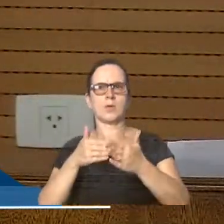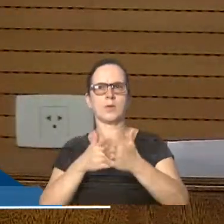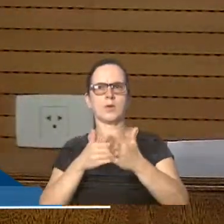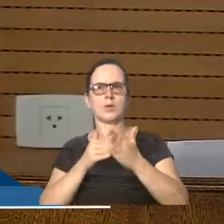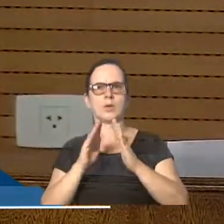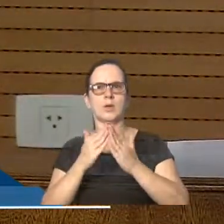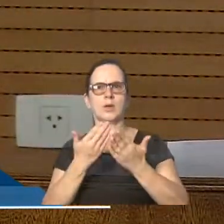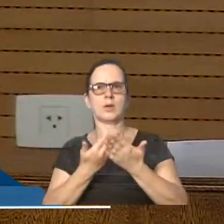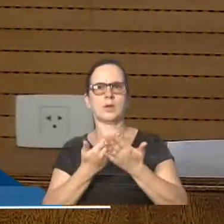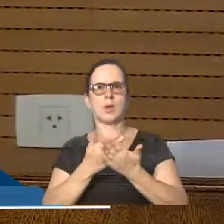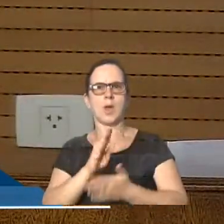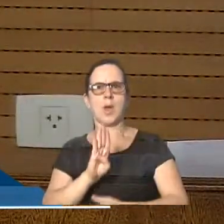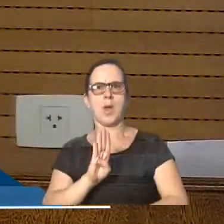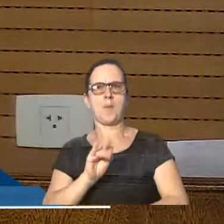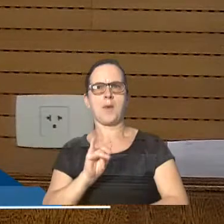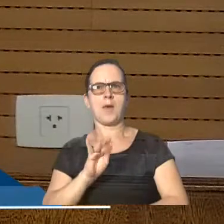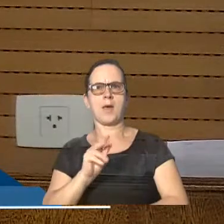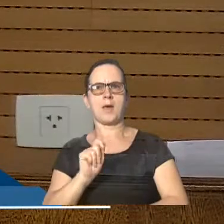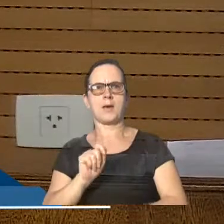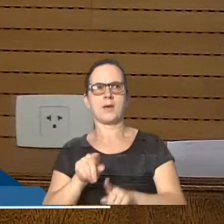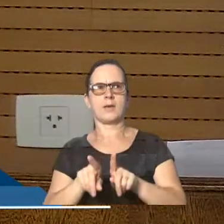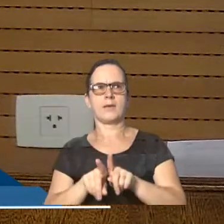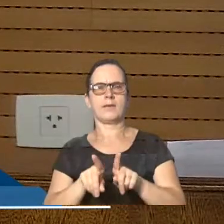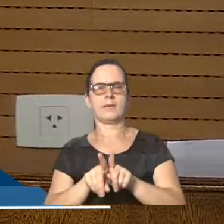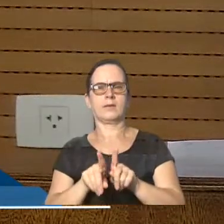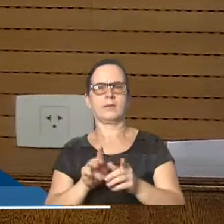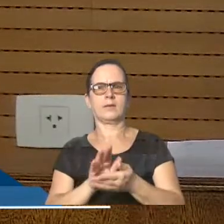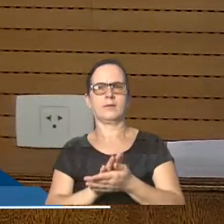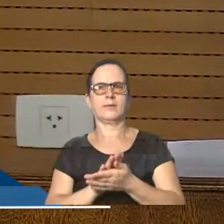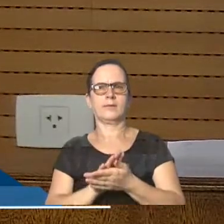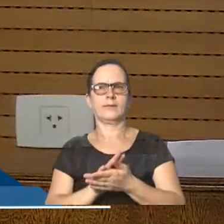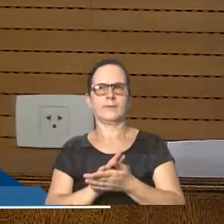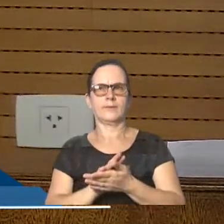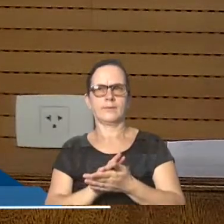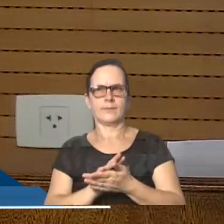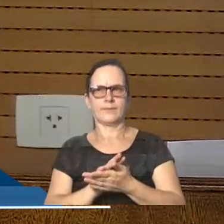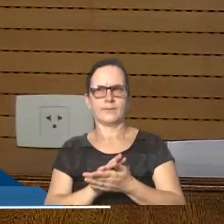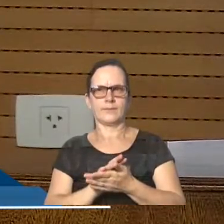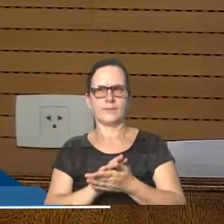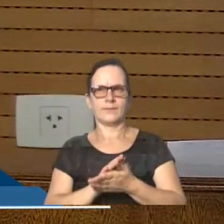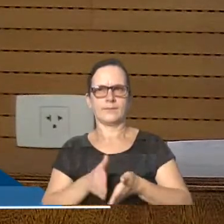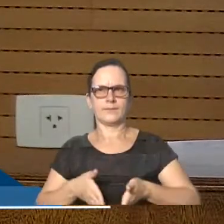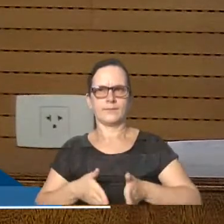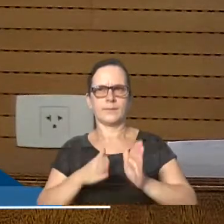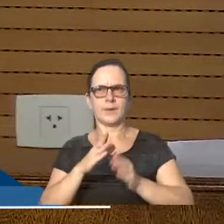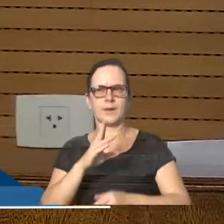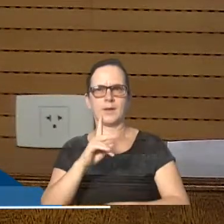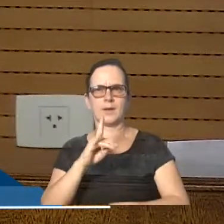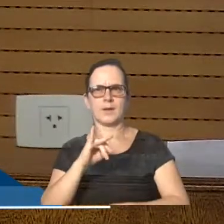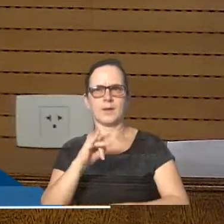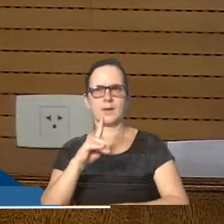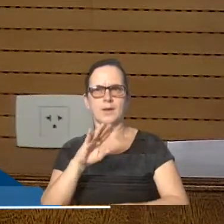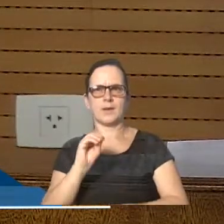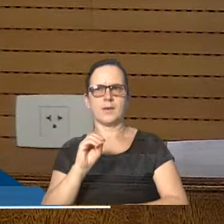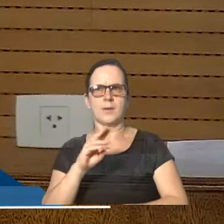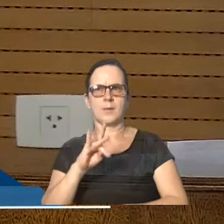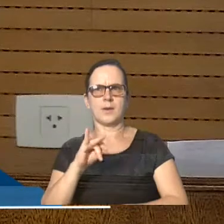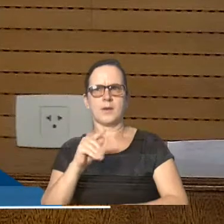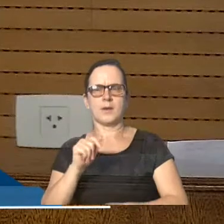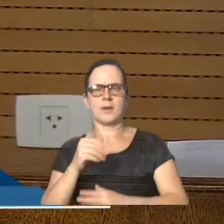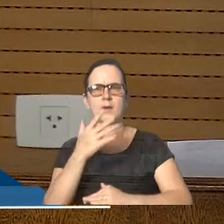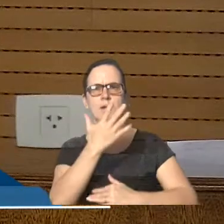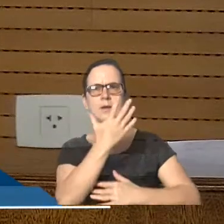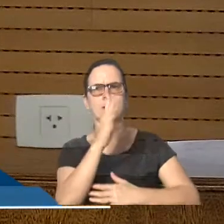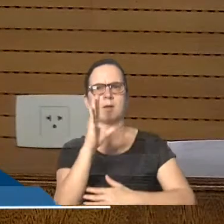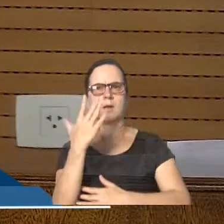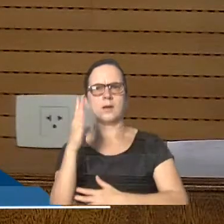ensino Estado da Bahia. Reforma dos pontos de ônibus da faixa do Olho Duto, no Pinheiro do Miranda. Poda de árvore na